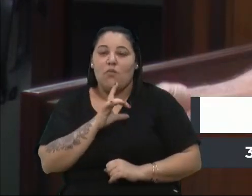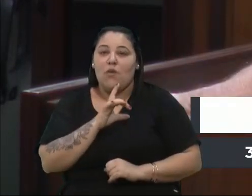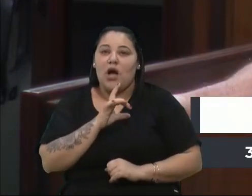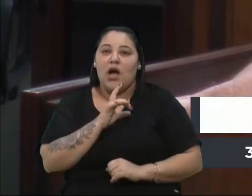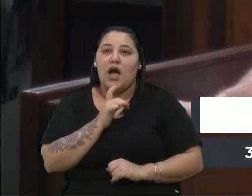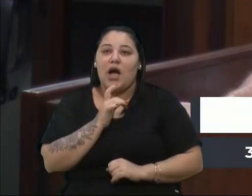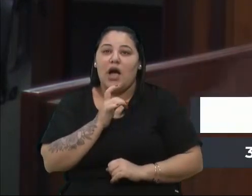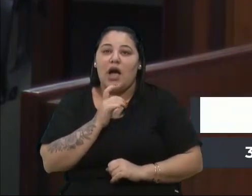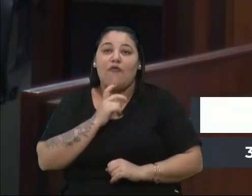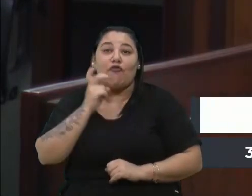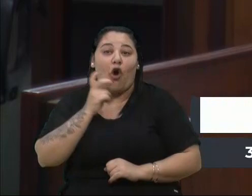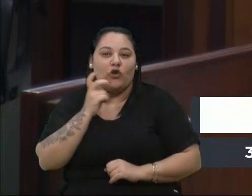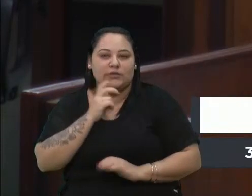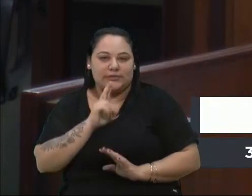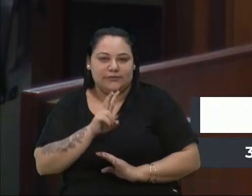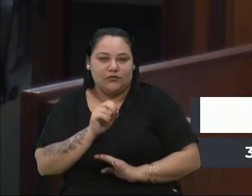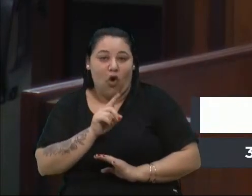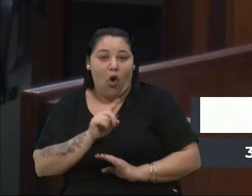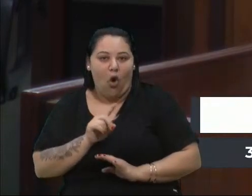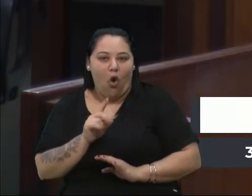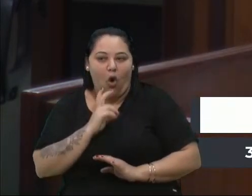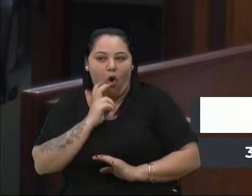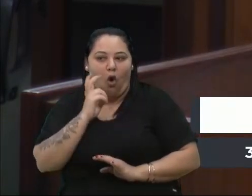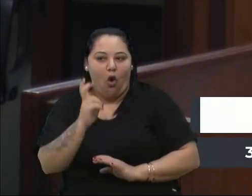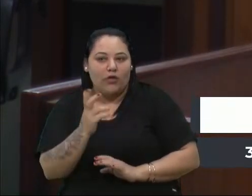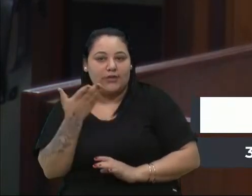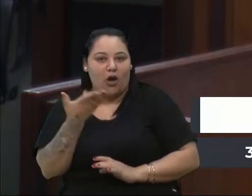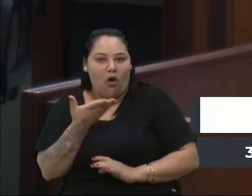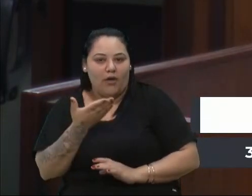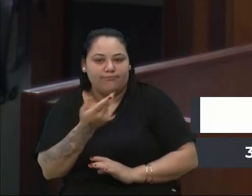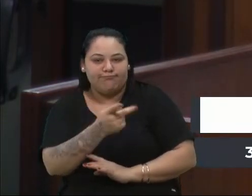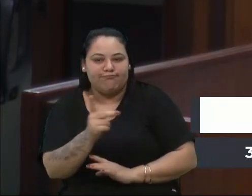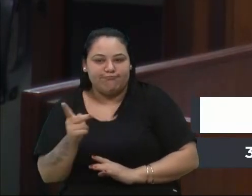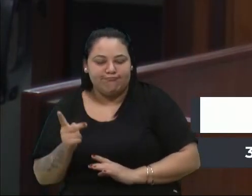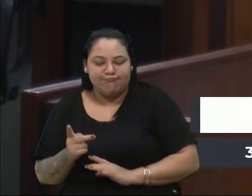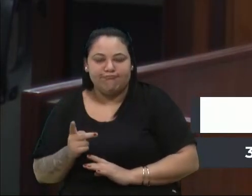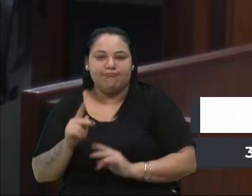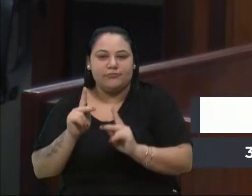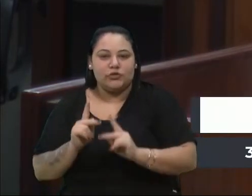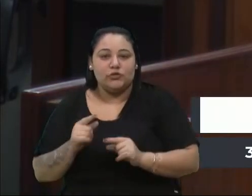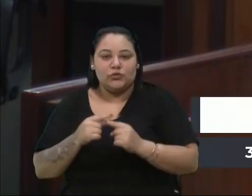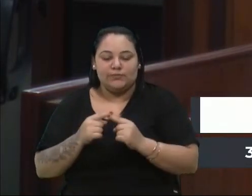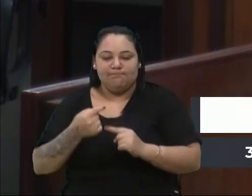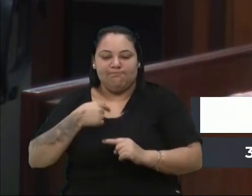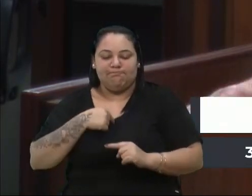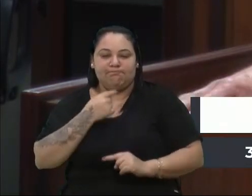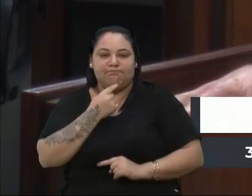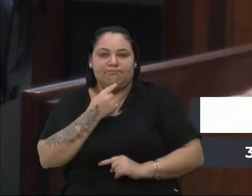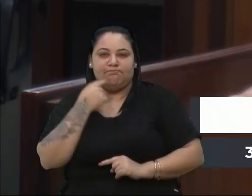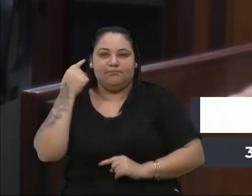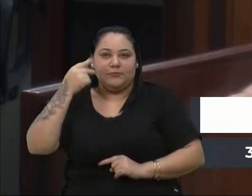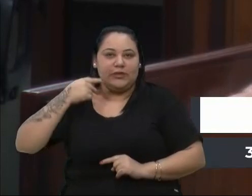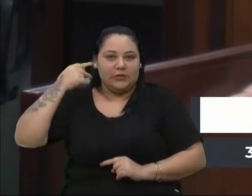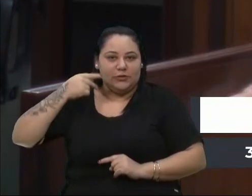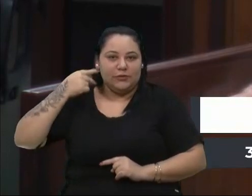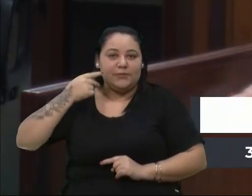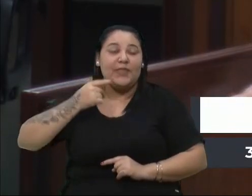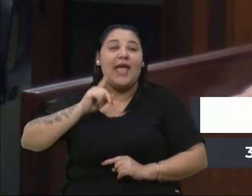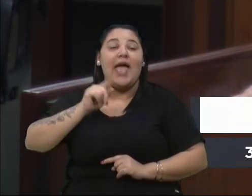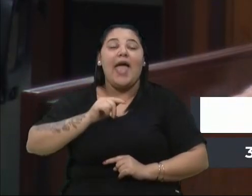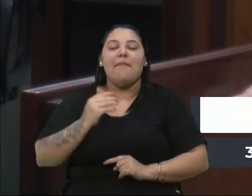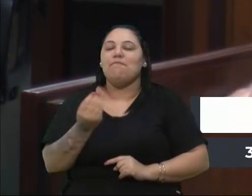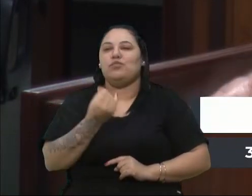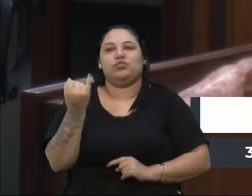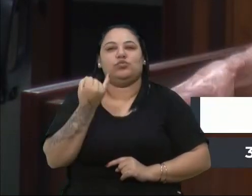dado voz a essas pessoas. Esse vereador, achei que é